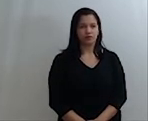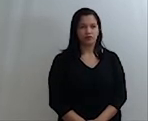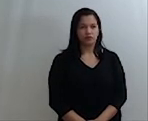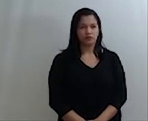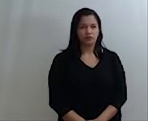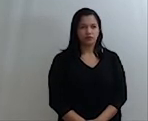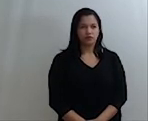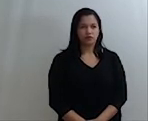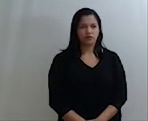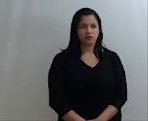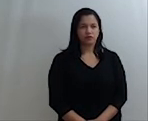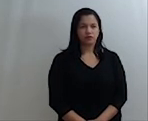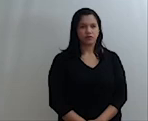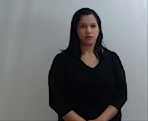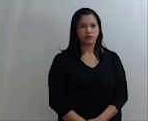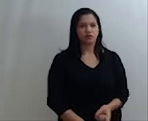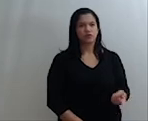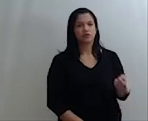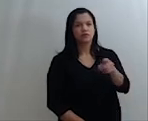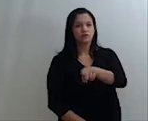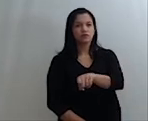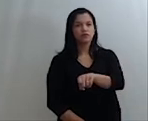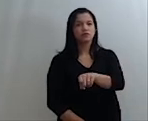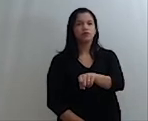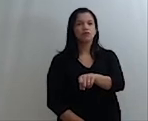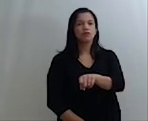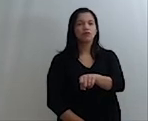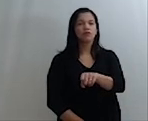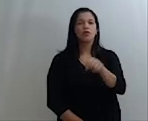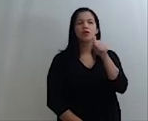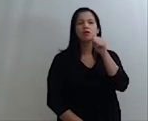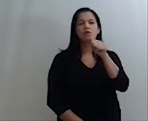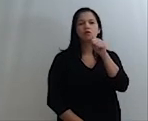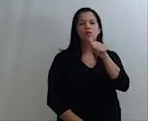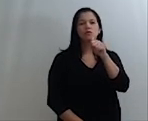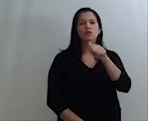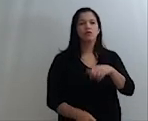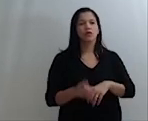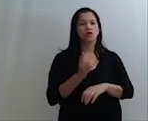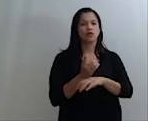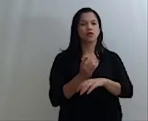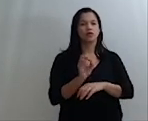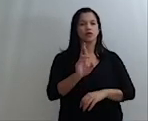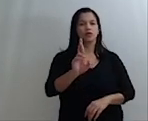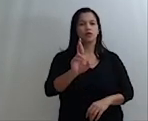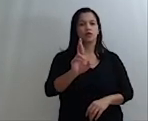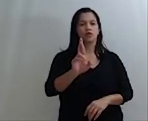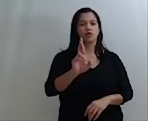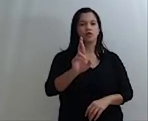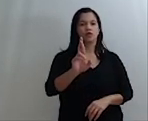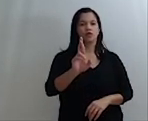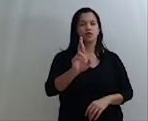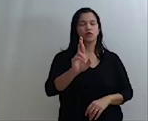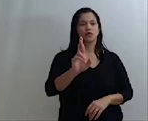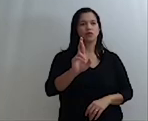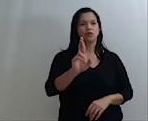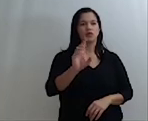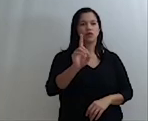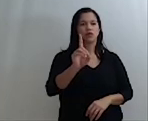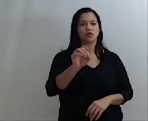excelências D Dora agora né Desculpa estava C Doutora tem a